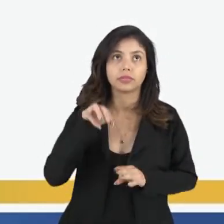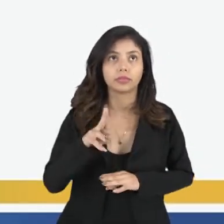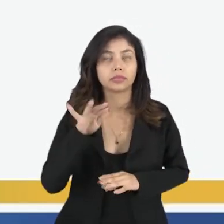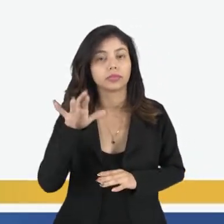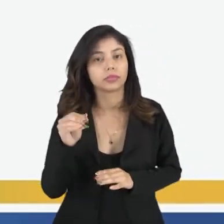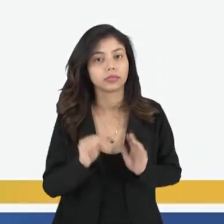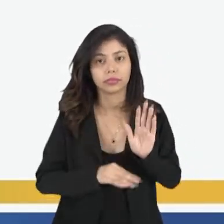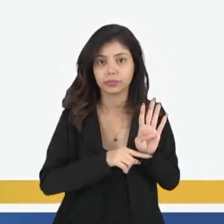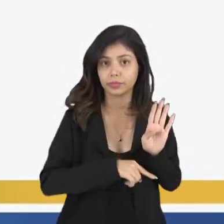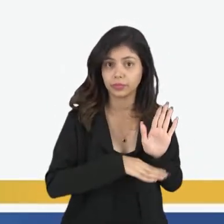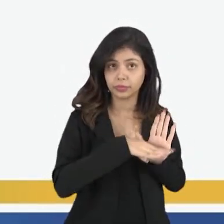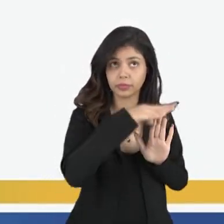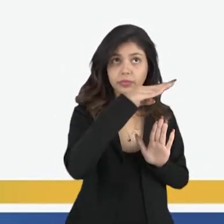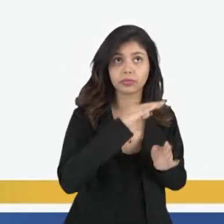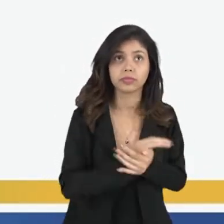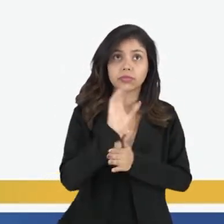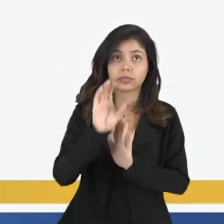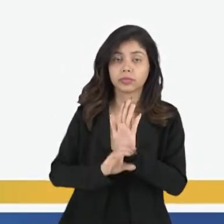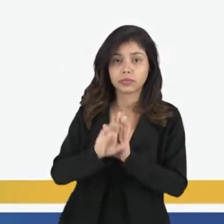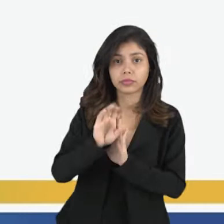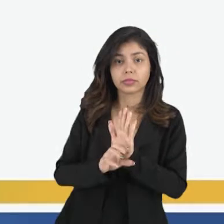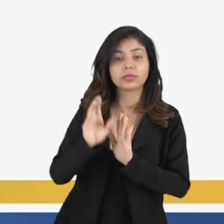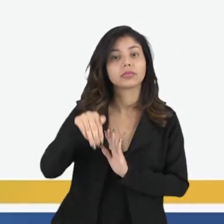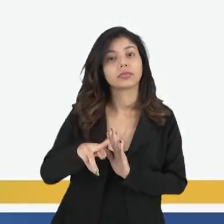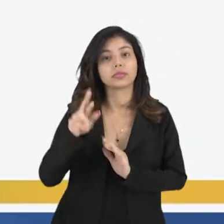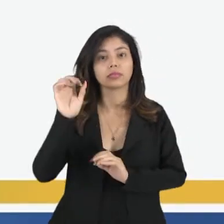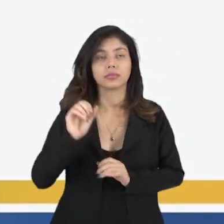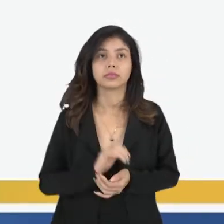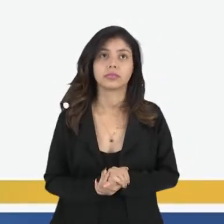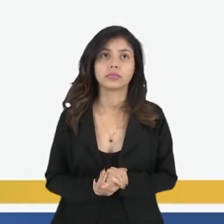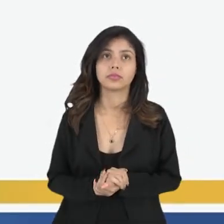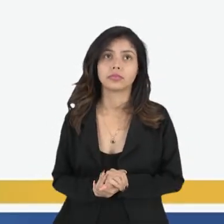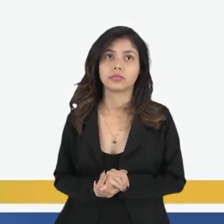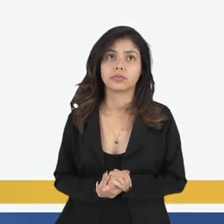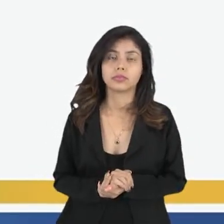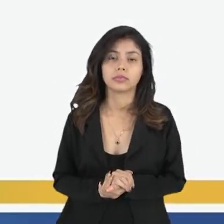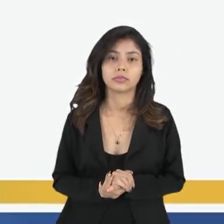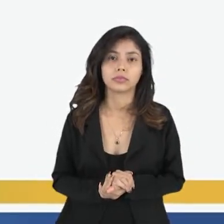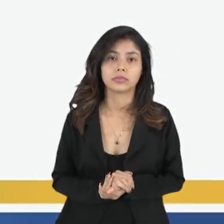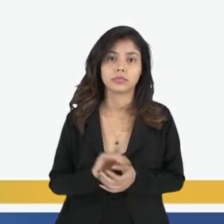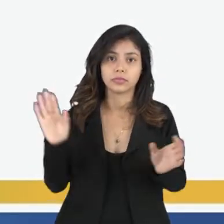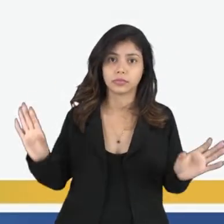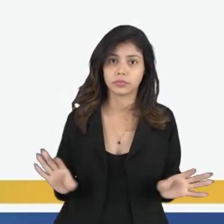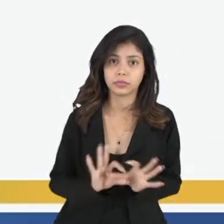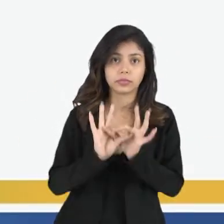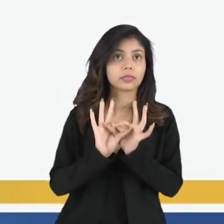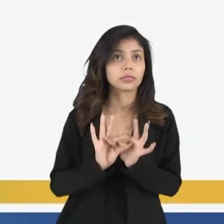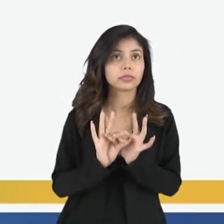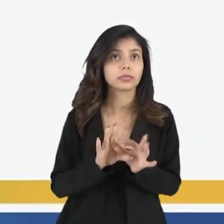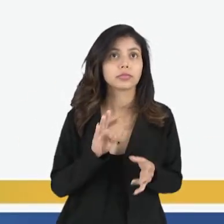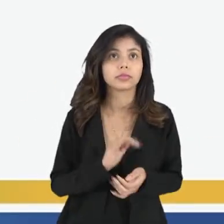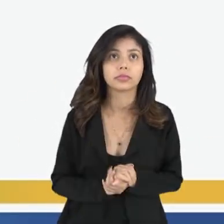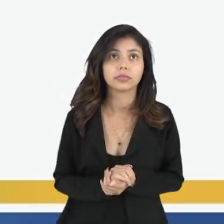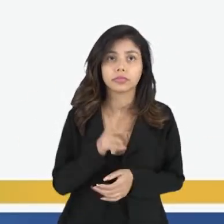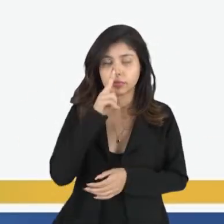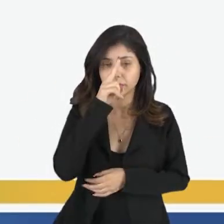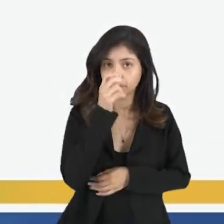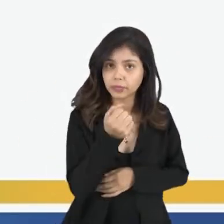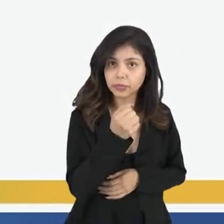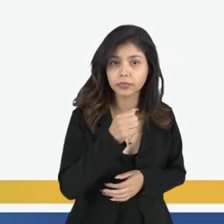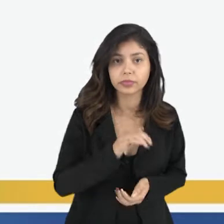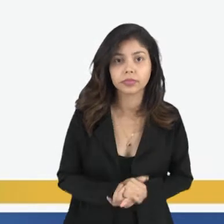máquinas térmicas, e aí vem o conceito de máquina que está entrelaçado entre a